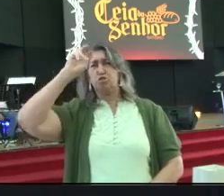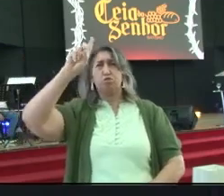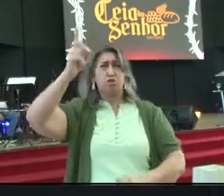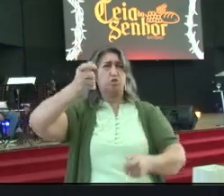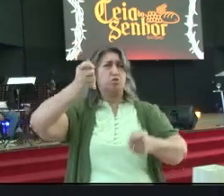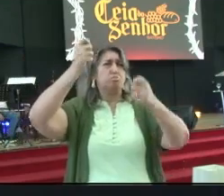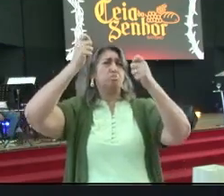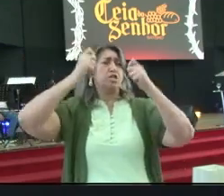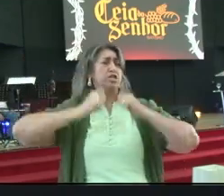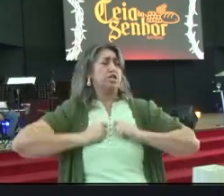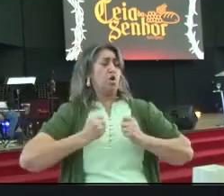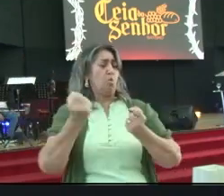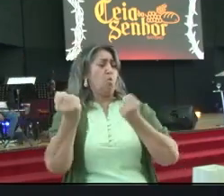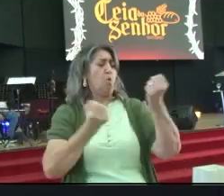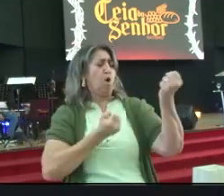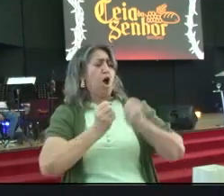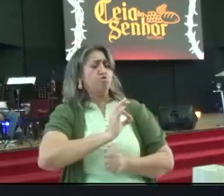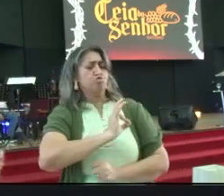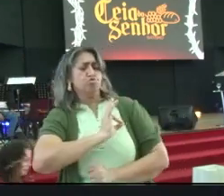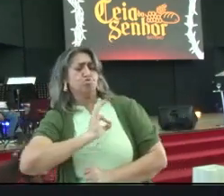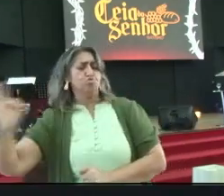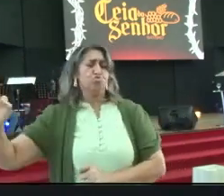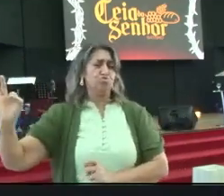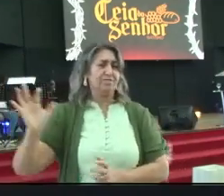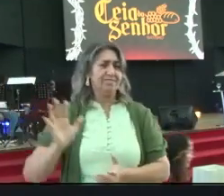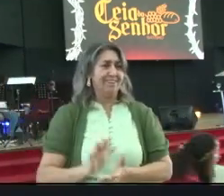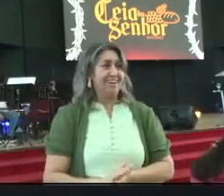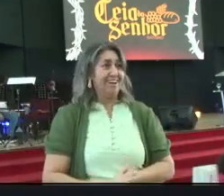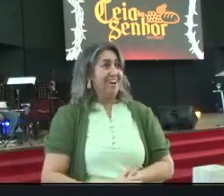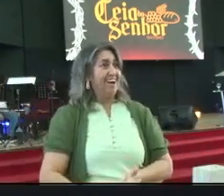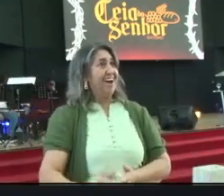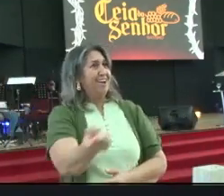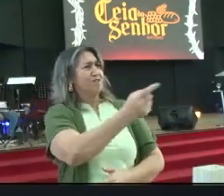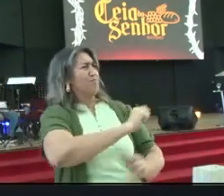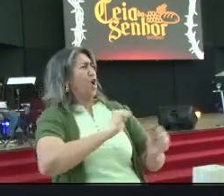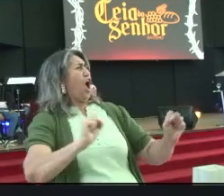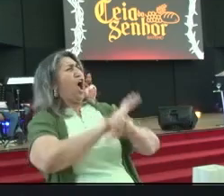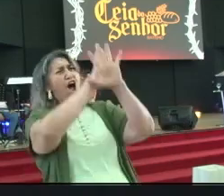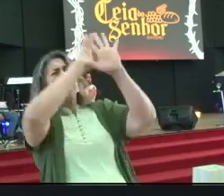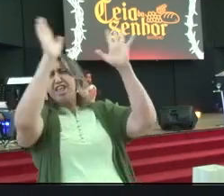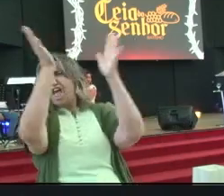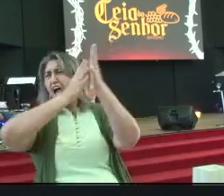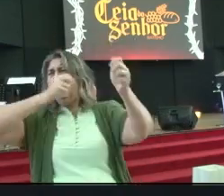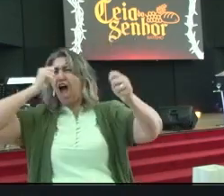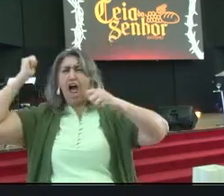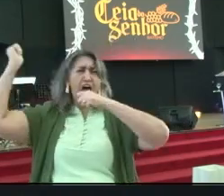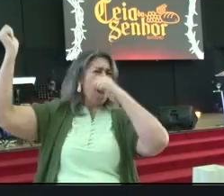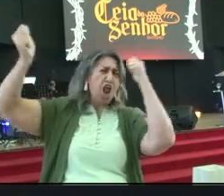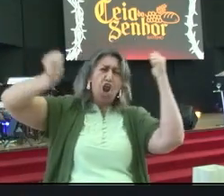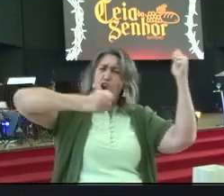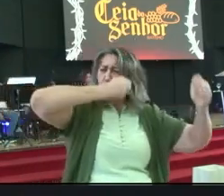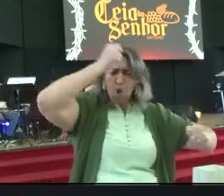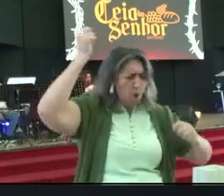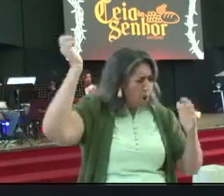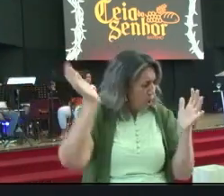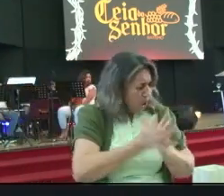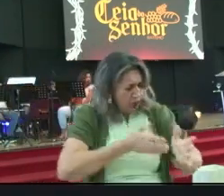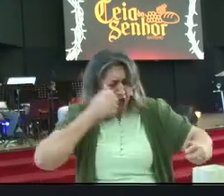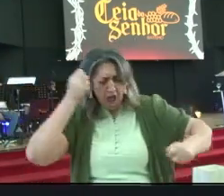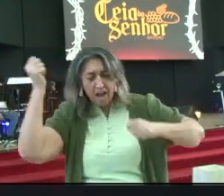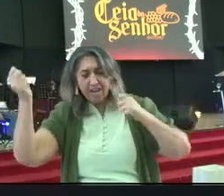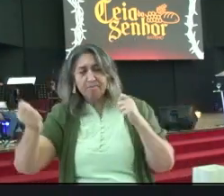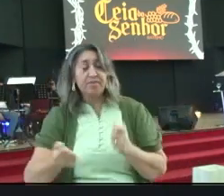Deus me deu um carro zero. Aí os irmãos dão glória a Deus, plantam